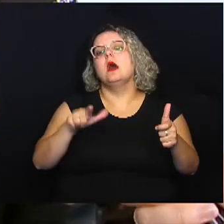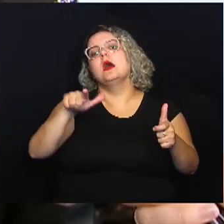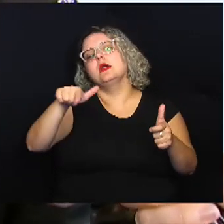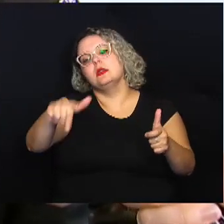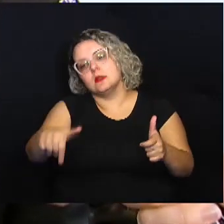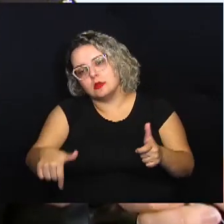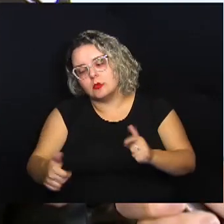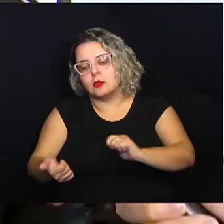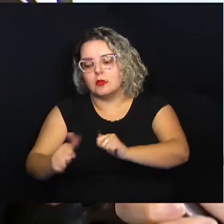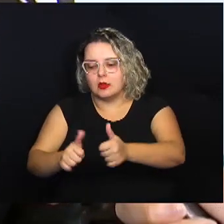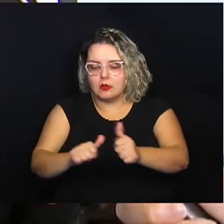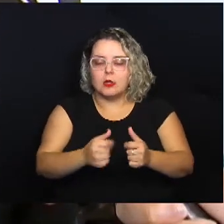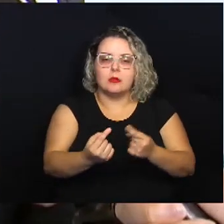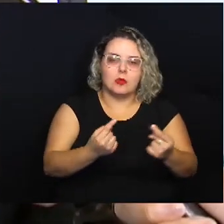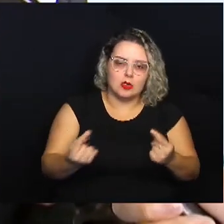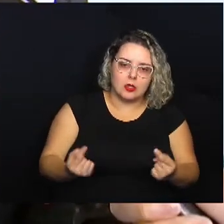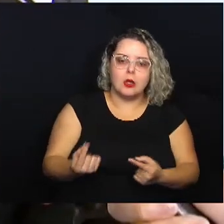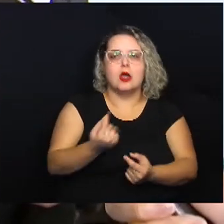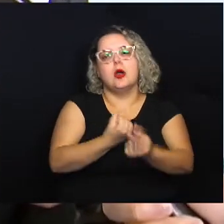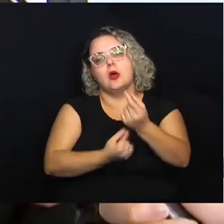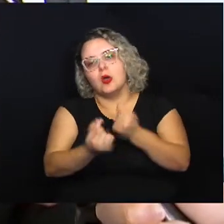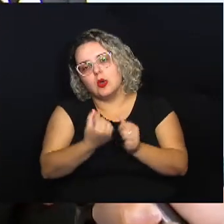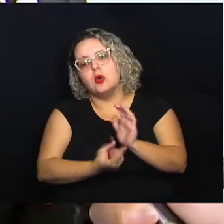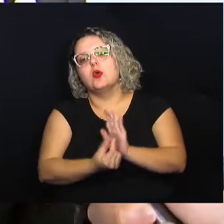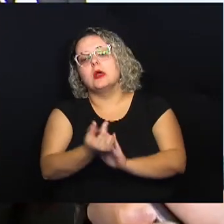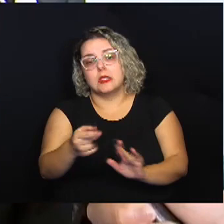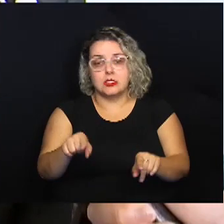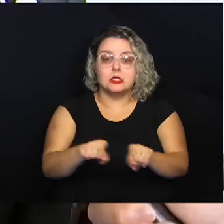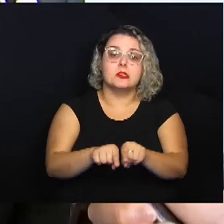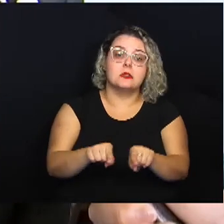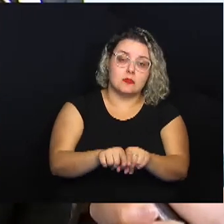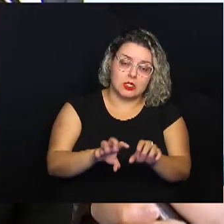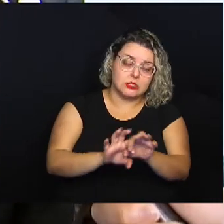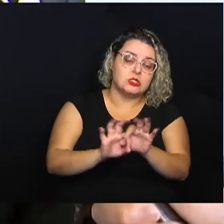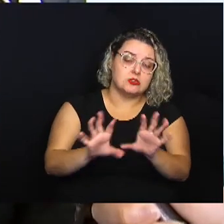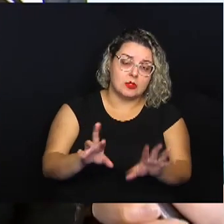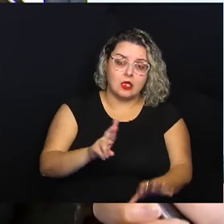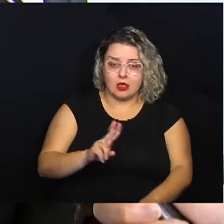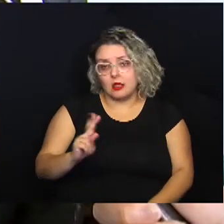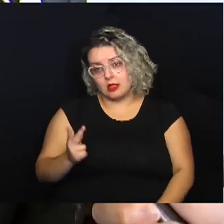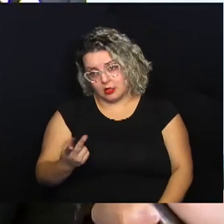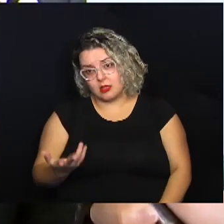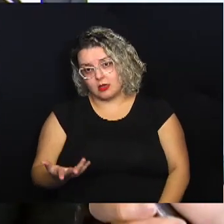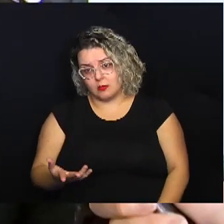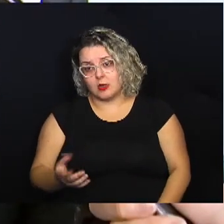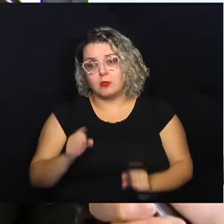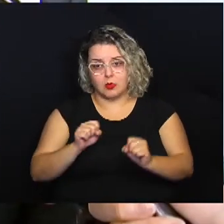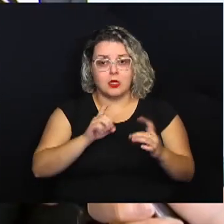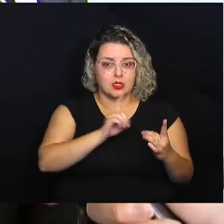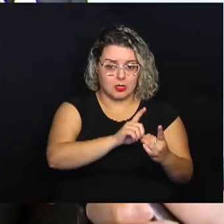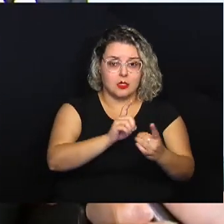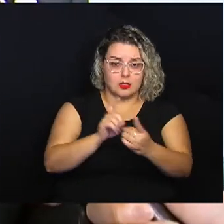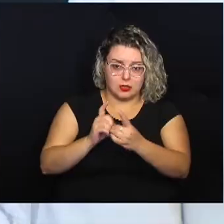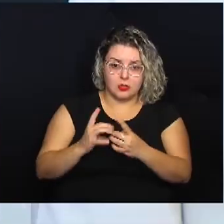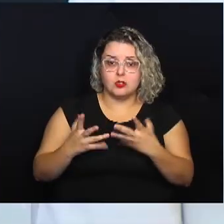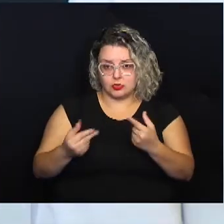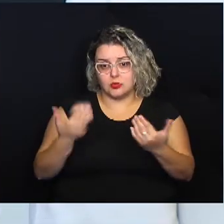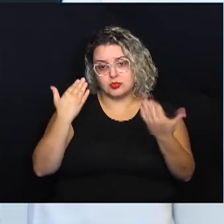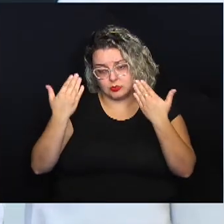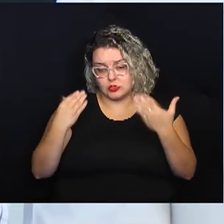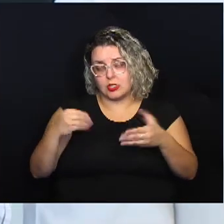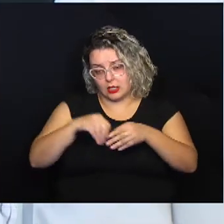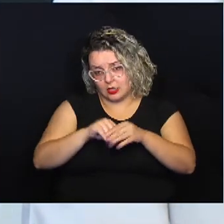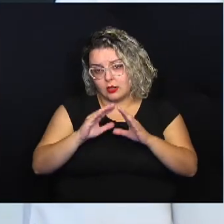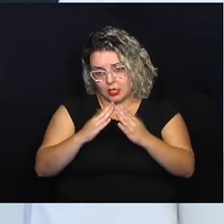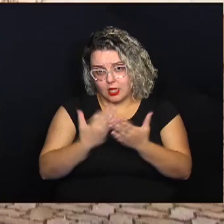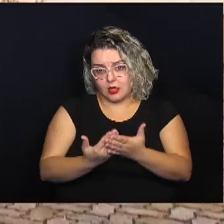vai avaliando tanto a questão orçamentária como a questão de disponibilidade de RH para poder contemplar os psicólogos nas escolas. De